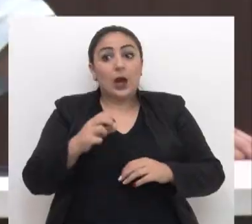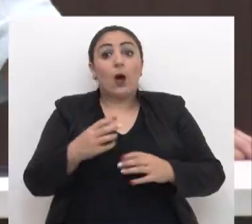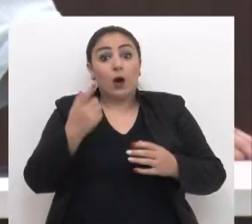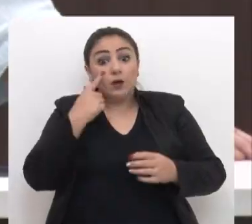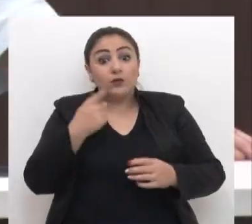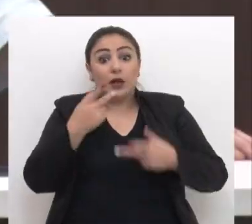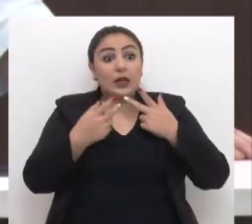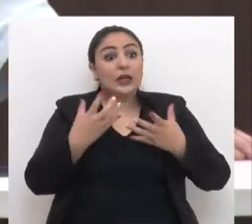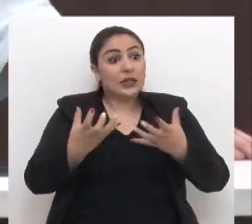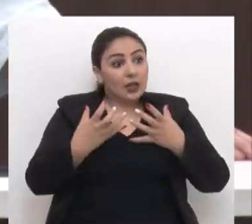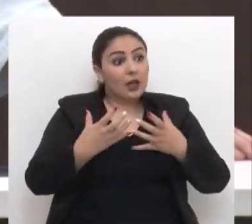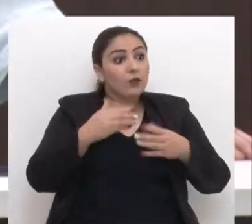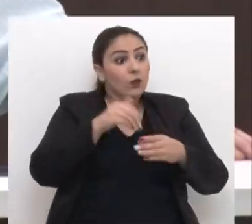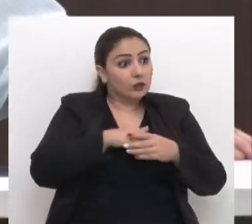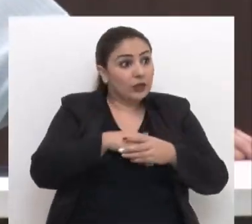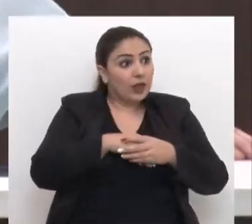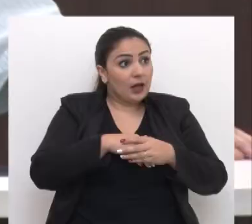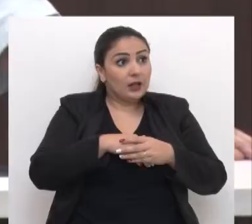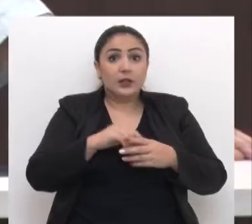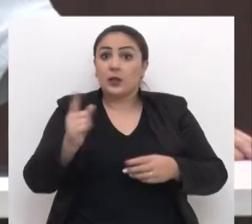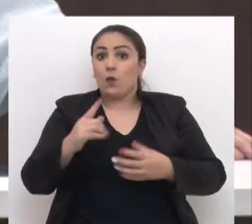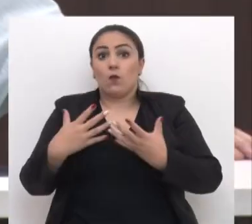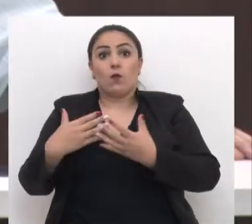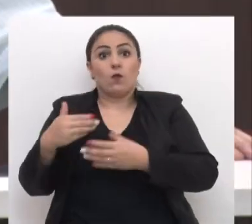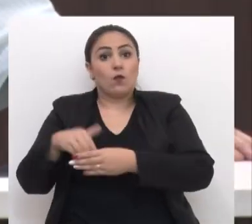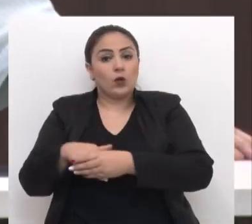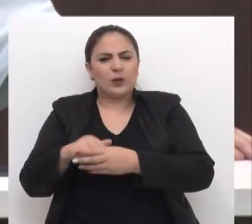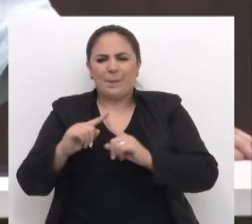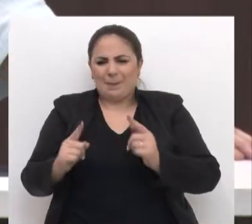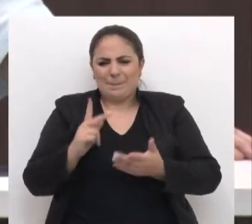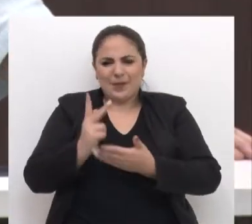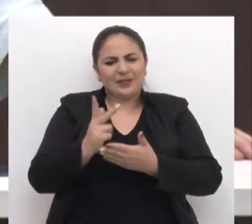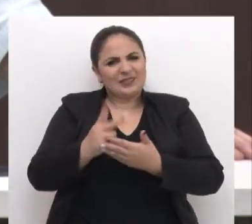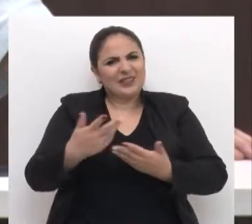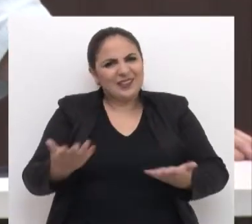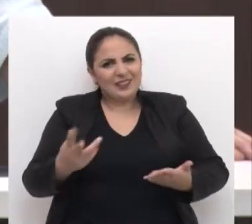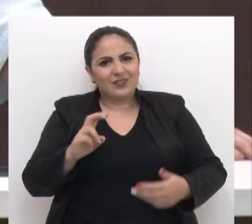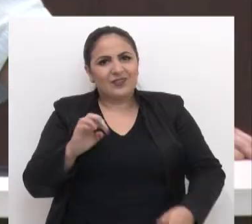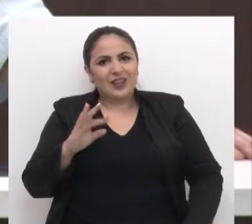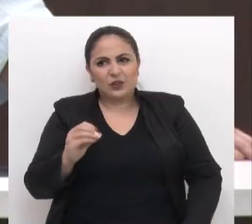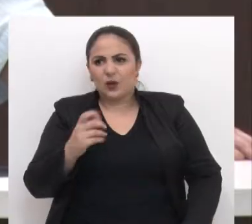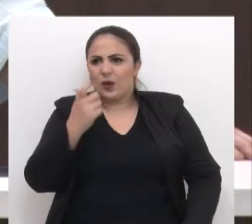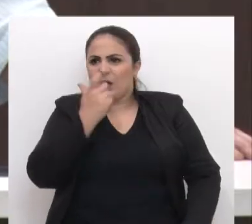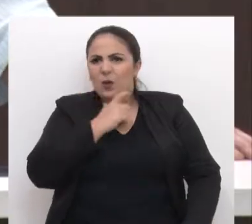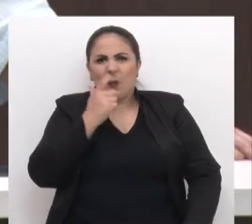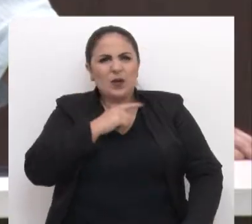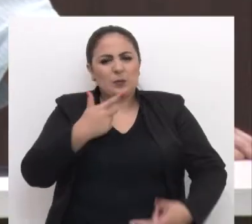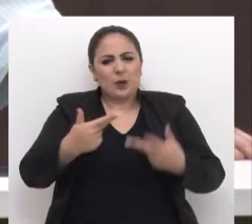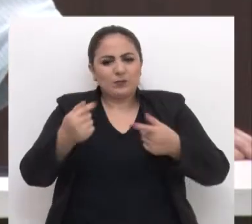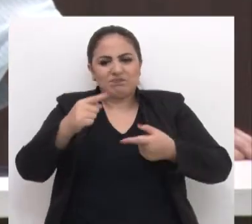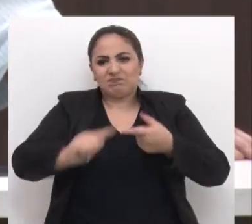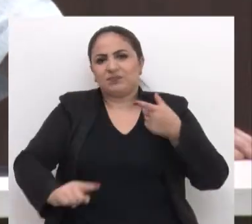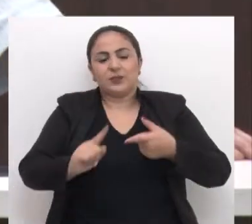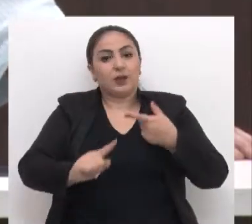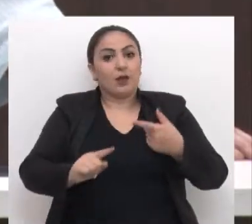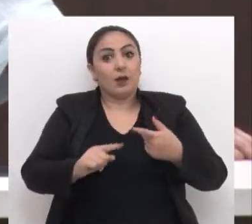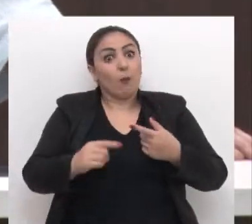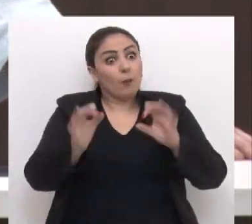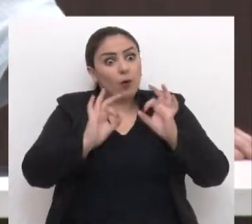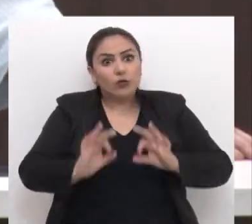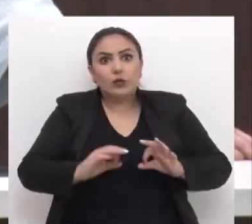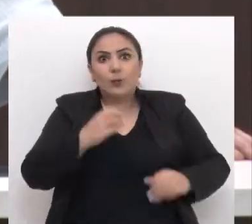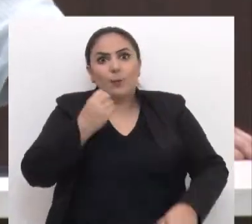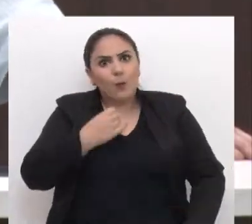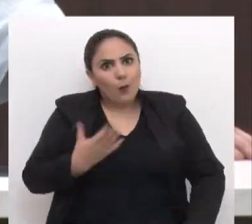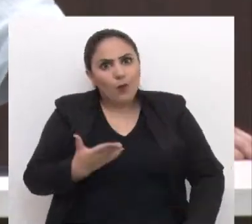assim, ó, quem quer votar favorável, vota, quem não quer, não vota. Mas não manter o veto. Eu acho que é uma coisa assim